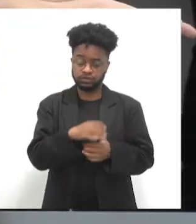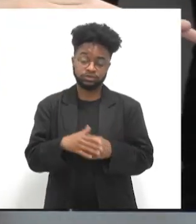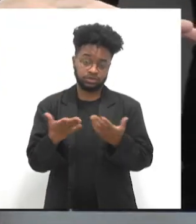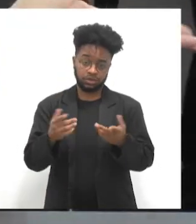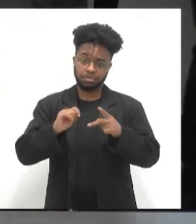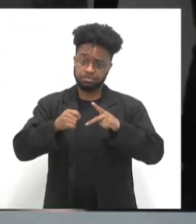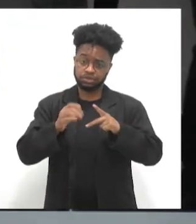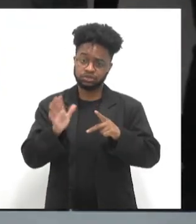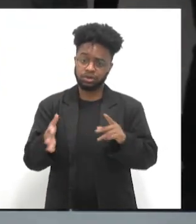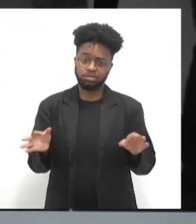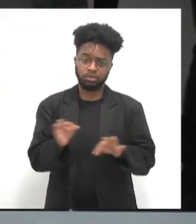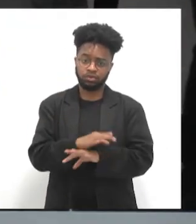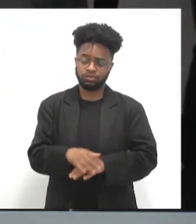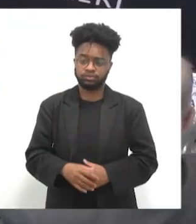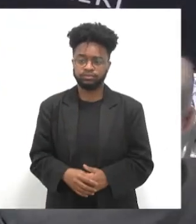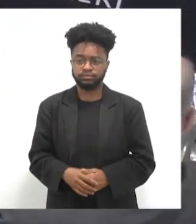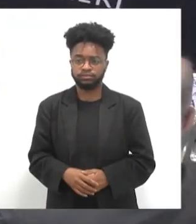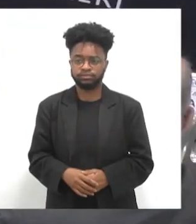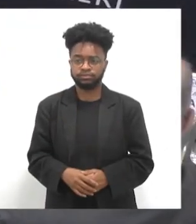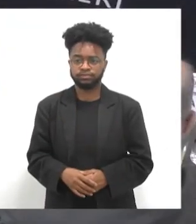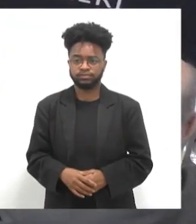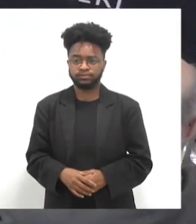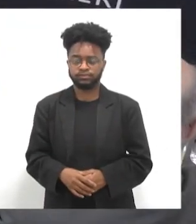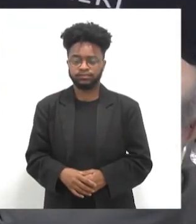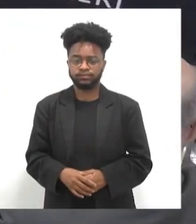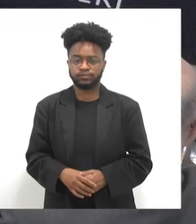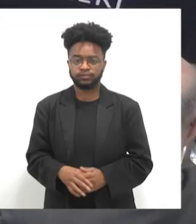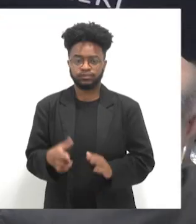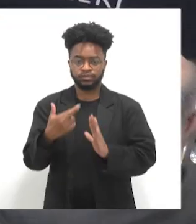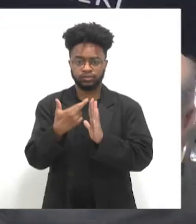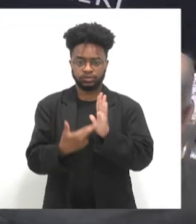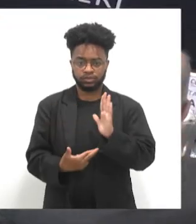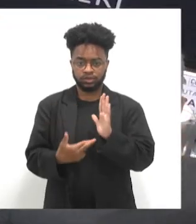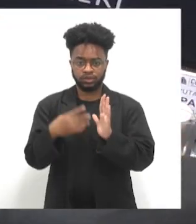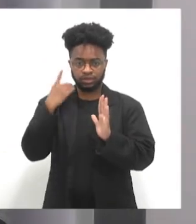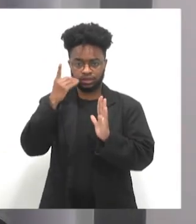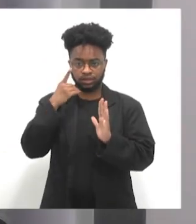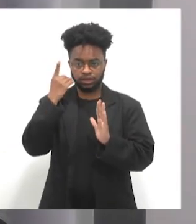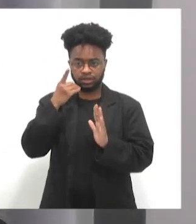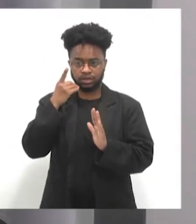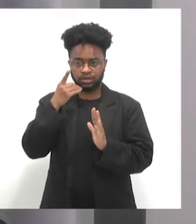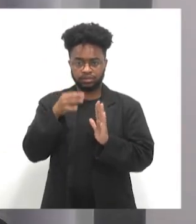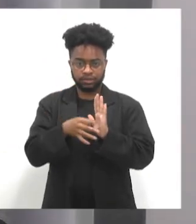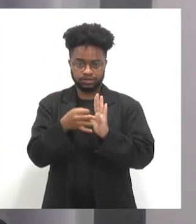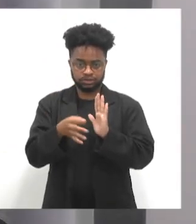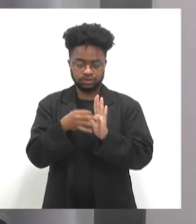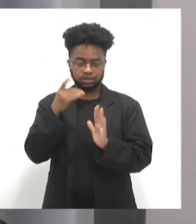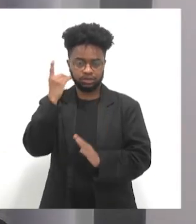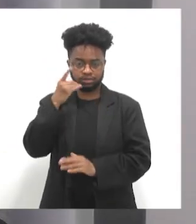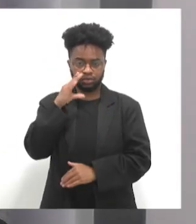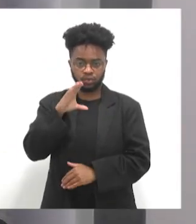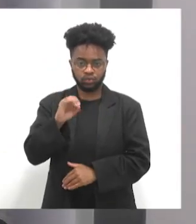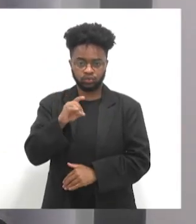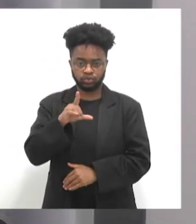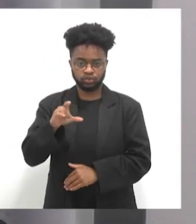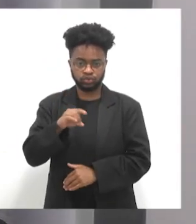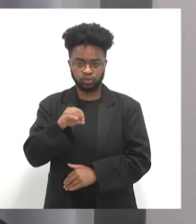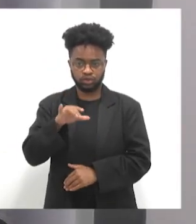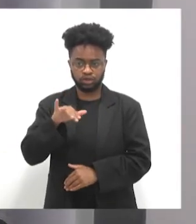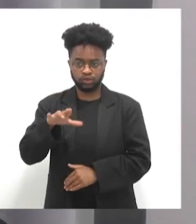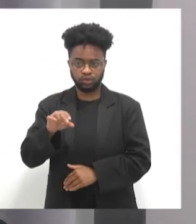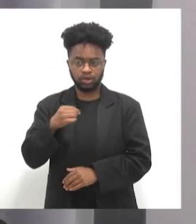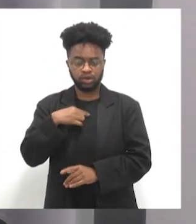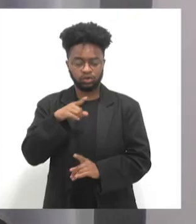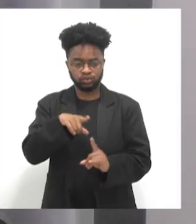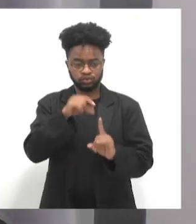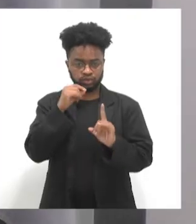já é meio de pagamento. O relatório do deputado, o parecer do deputado Cozzolino, então vou designar o